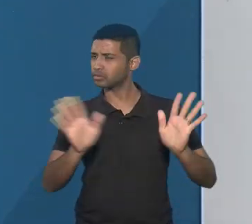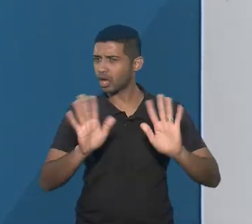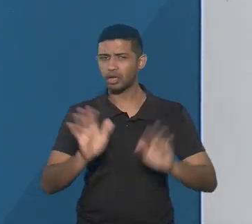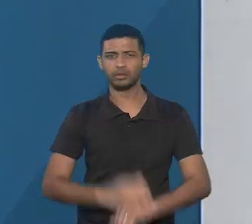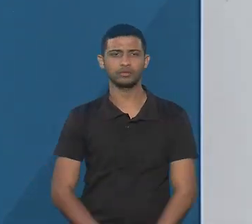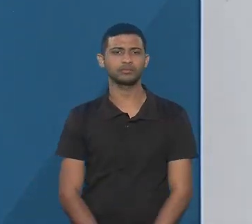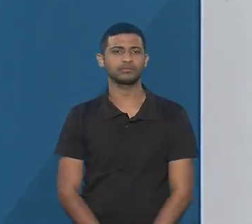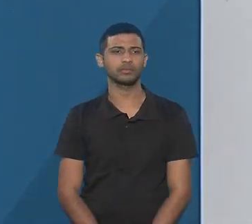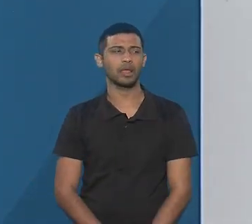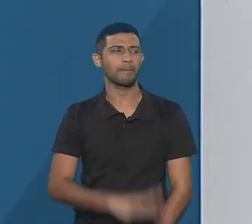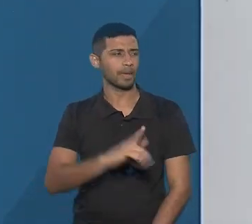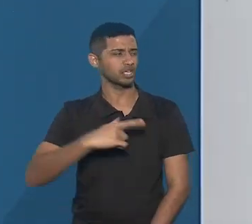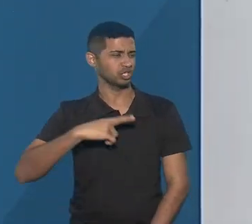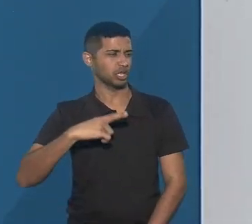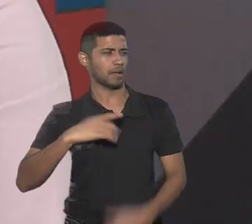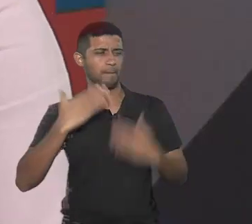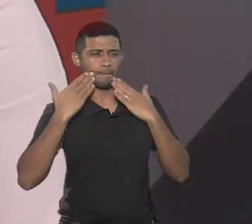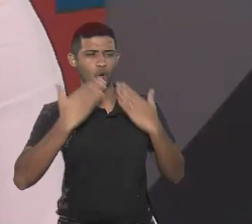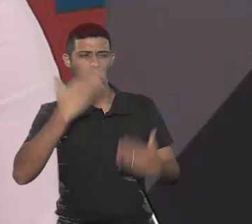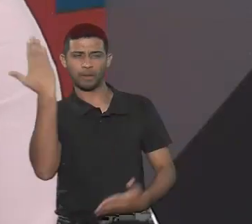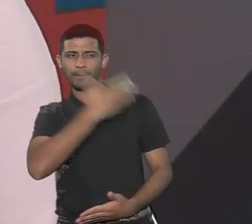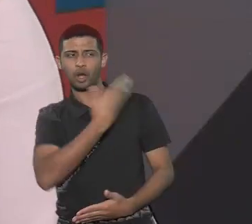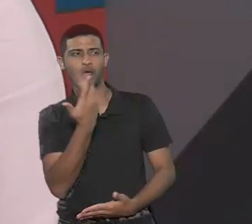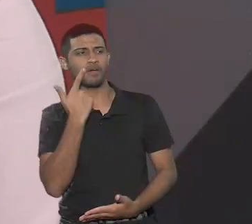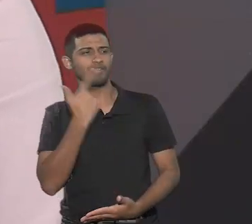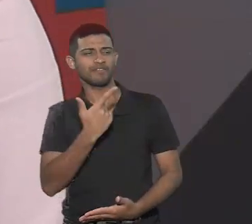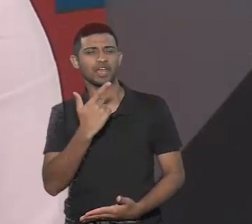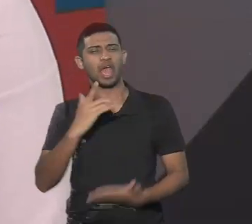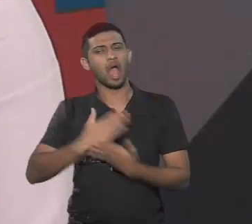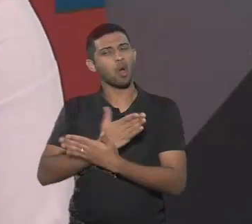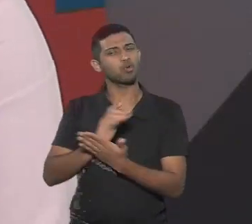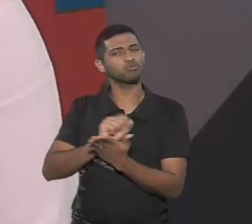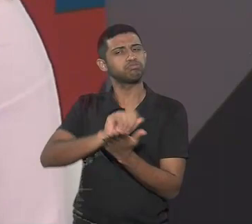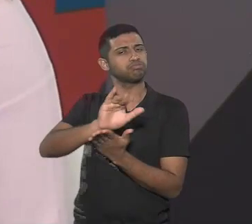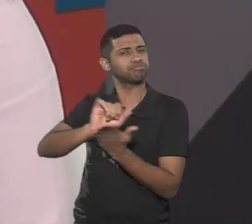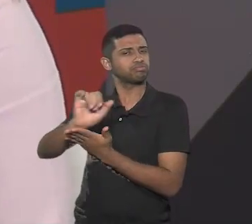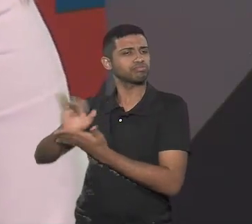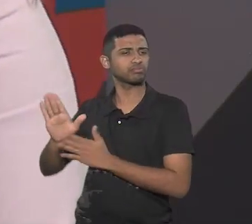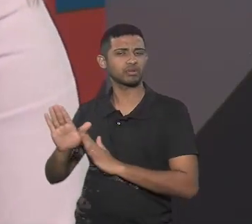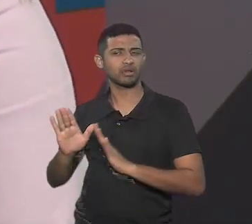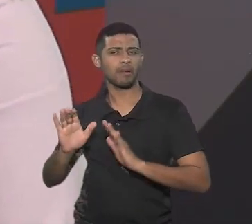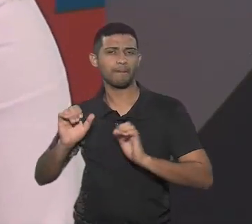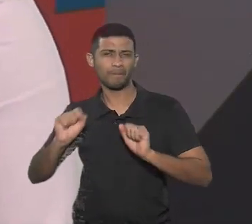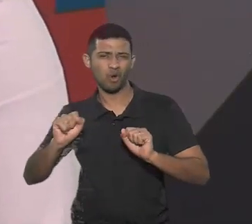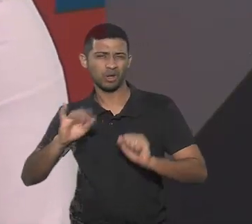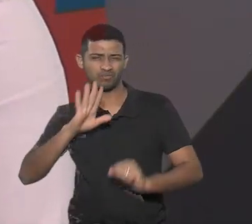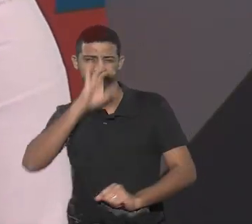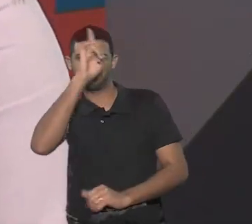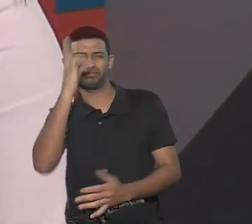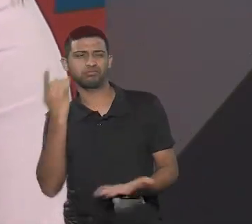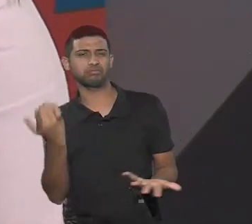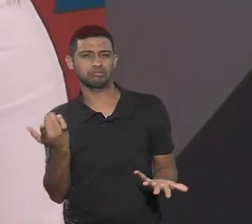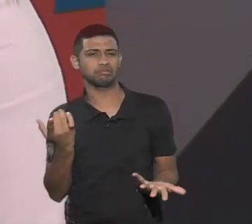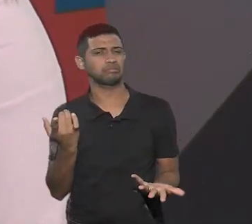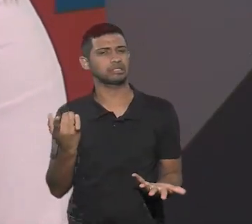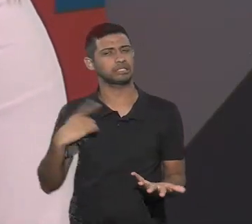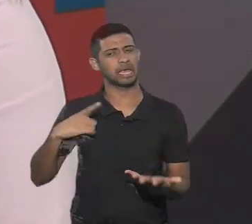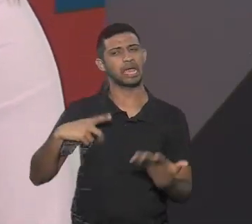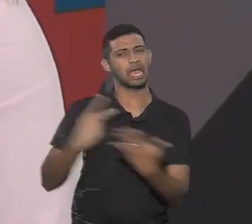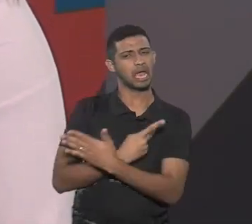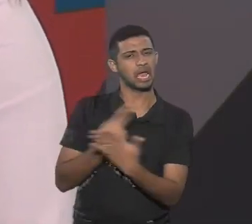temas, em hipótese alguma. E é isso que nós estamos fazendo. Há indícios de que algumas dessas expulsões possam ter